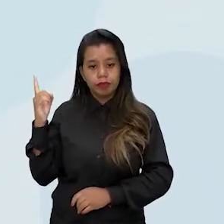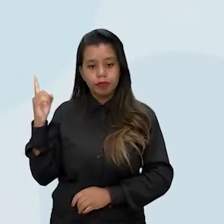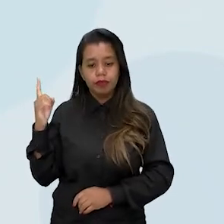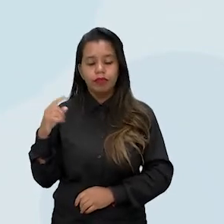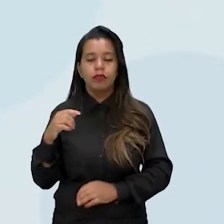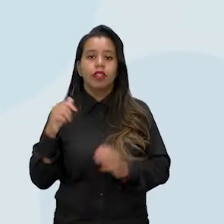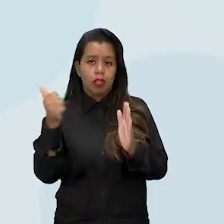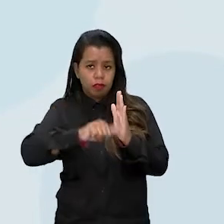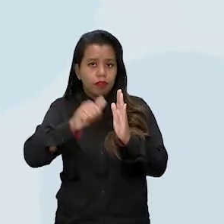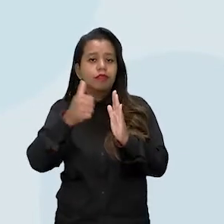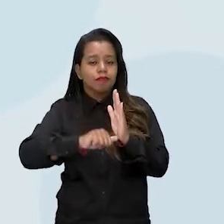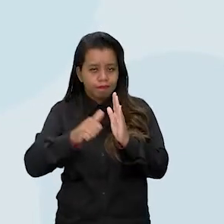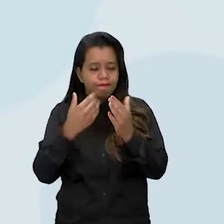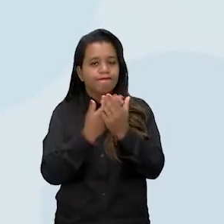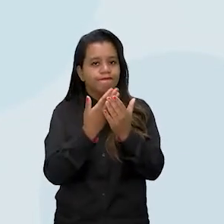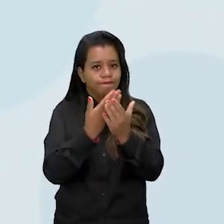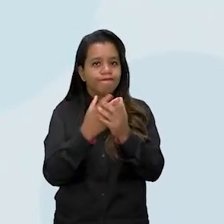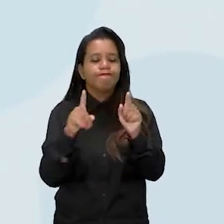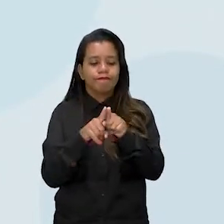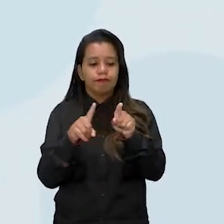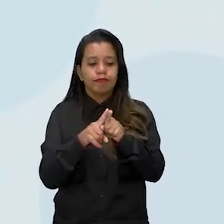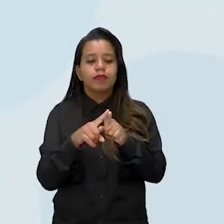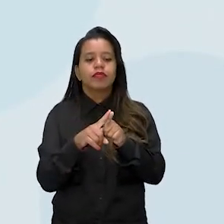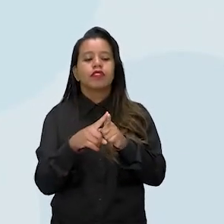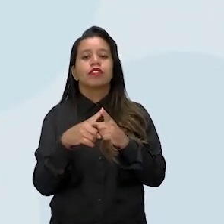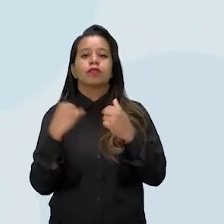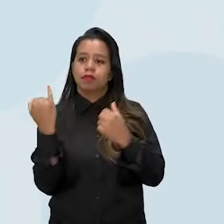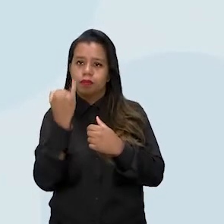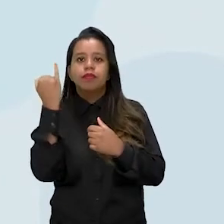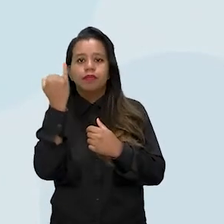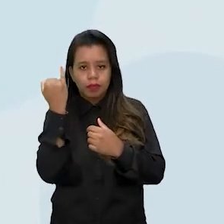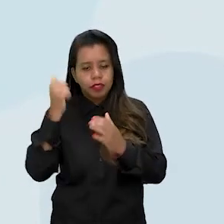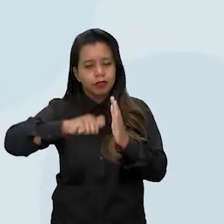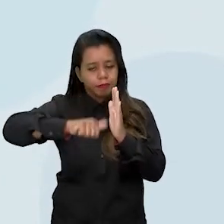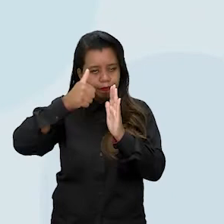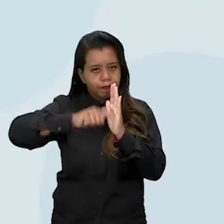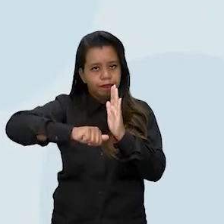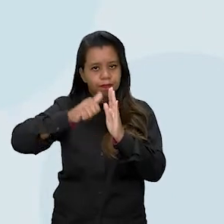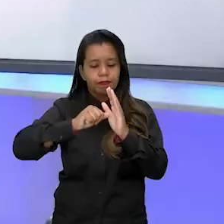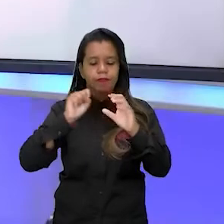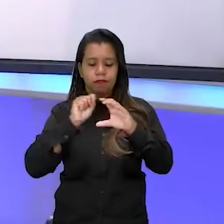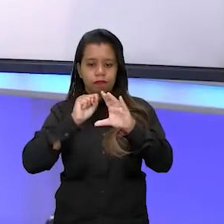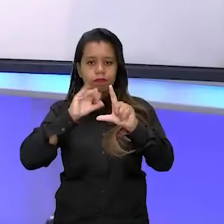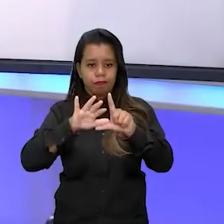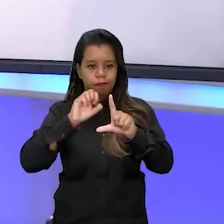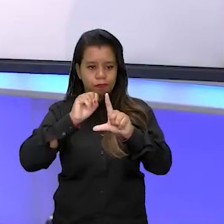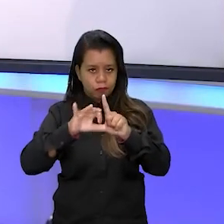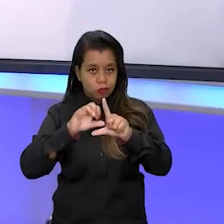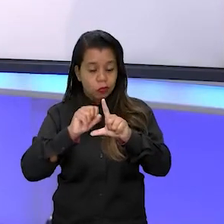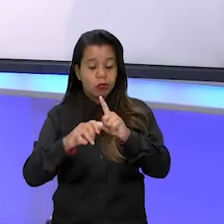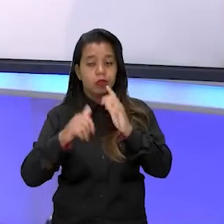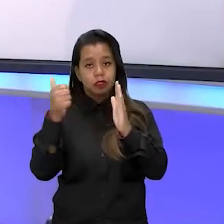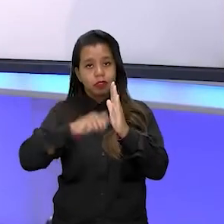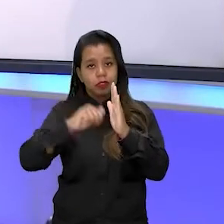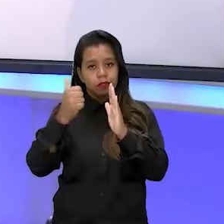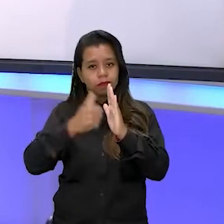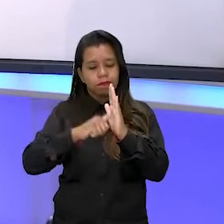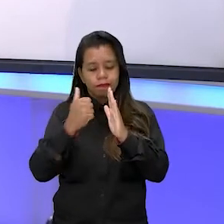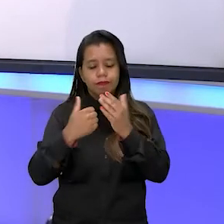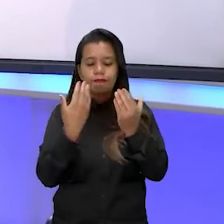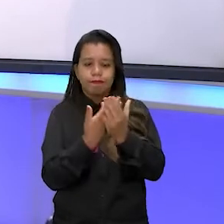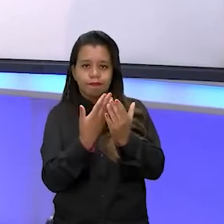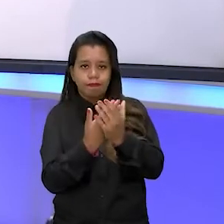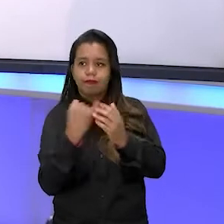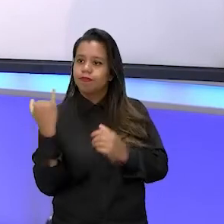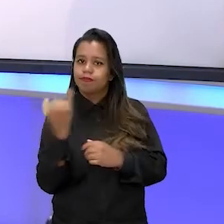das aulas aí no final, e de tempos em tempos vocês vão encontrar aí o QR Code para avaliar a nossa aula. É importante quando você dá a sua